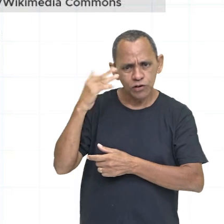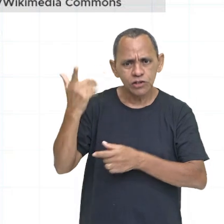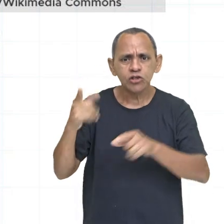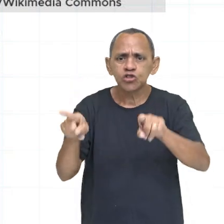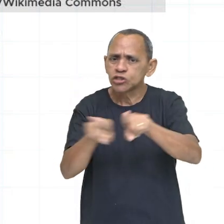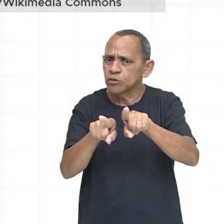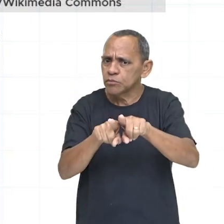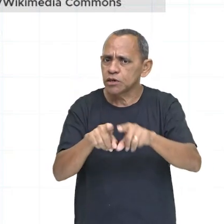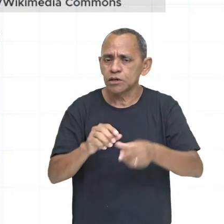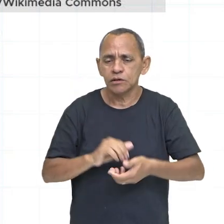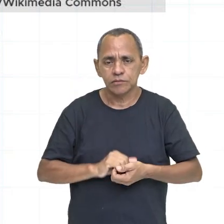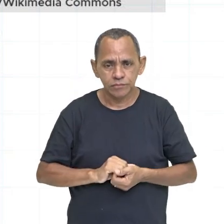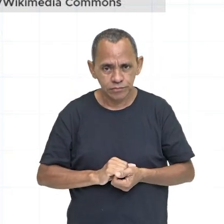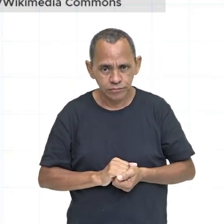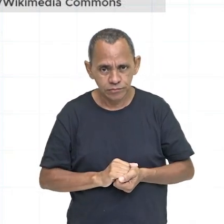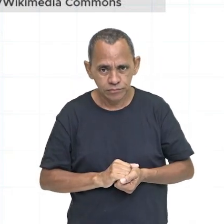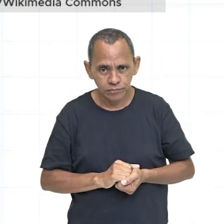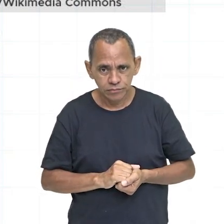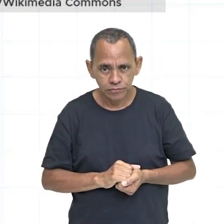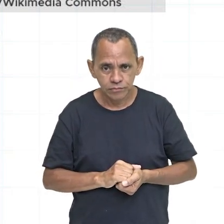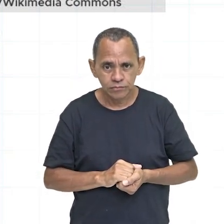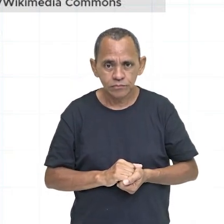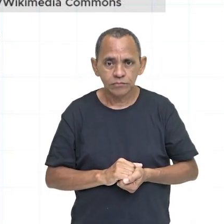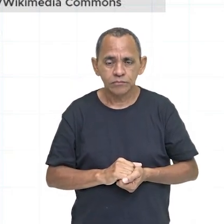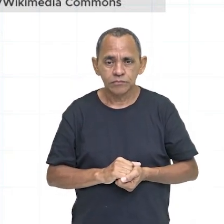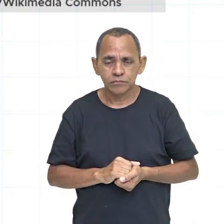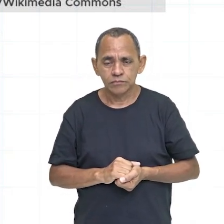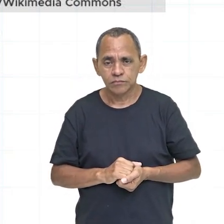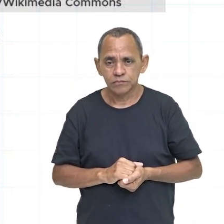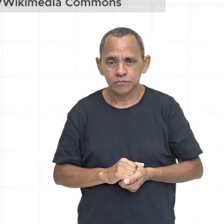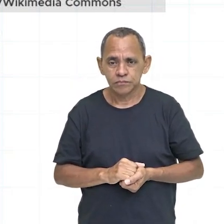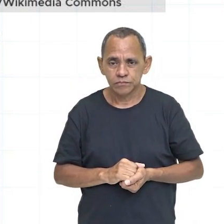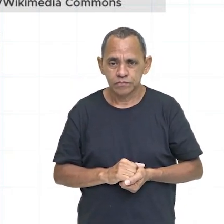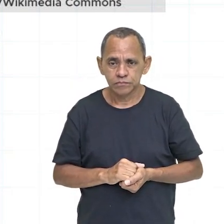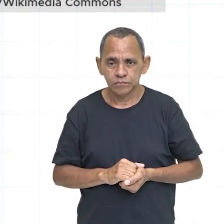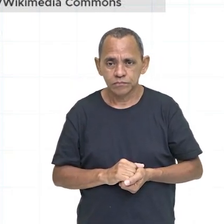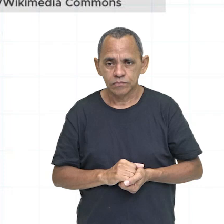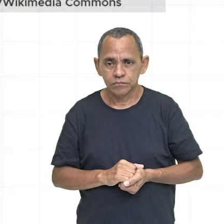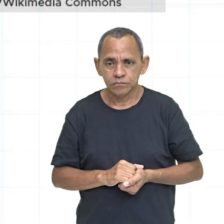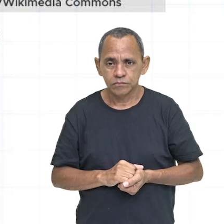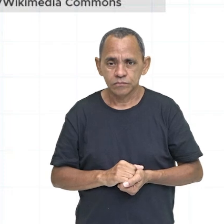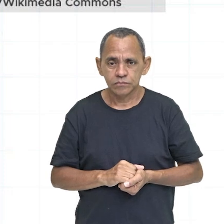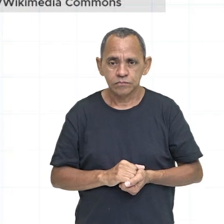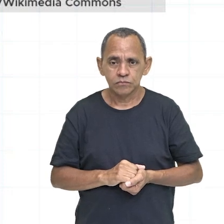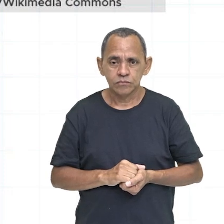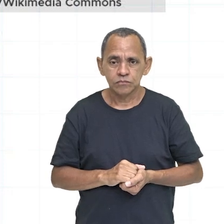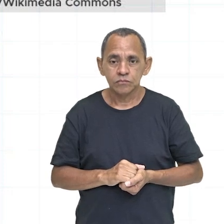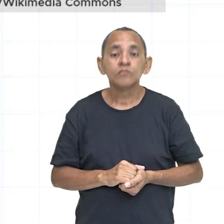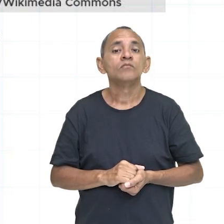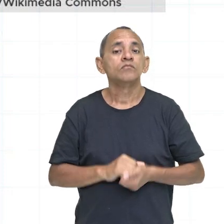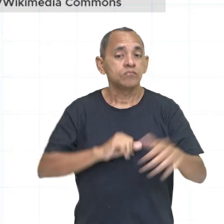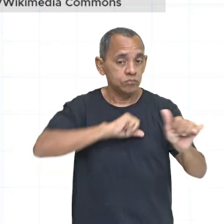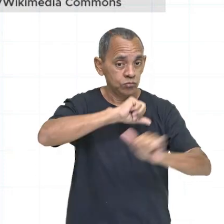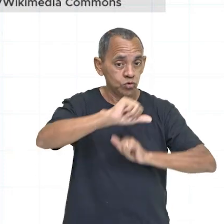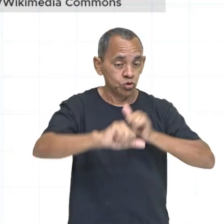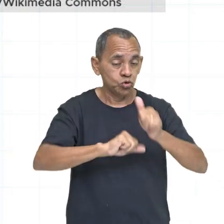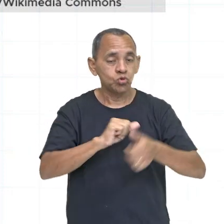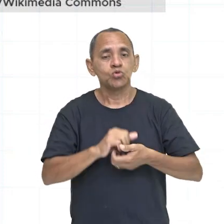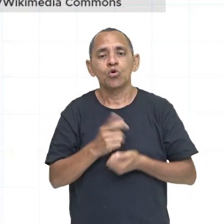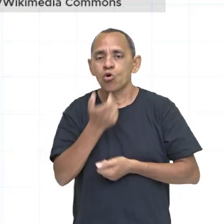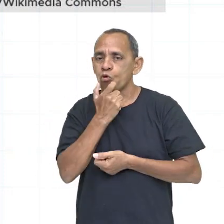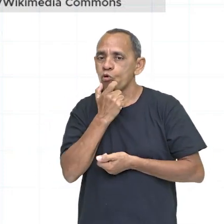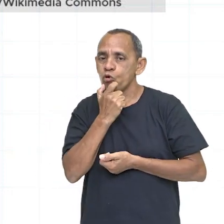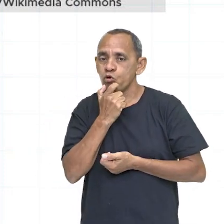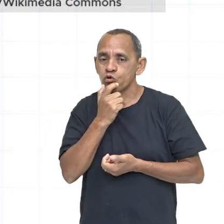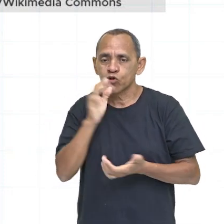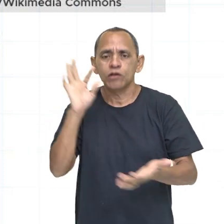other regions. English became the official language, olha aí, tornou a língua oficial, official